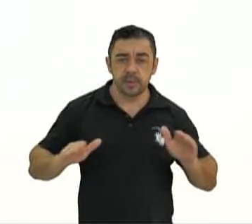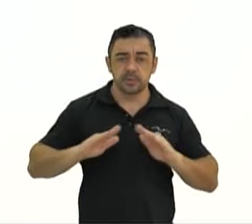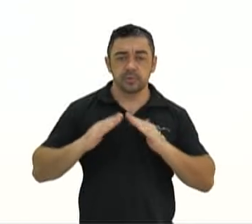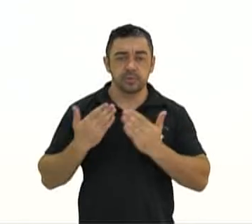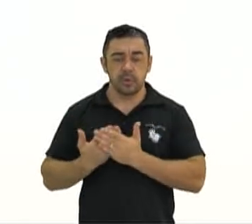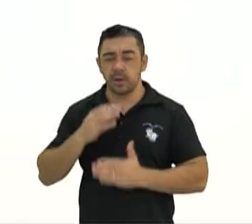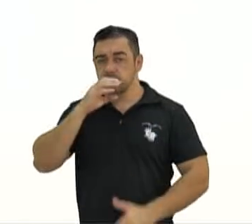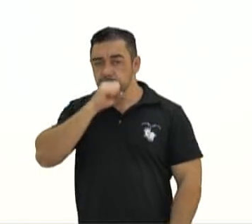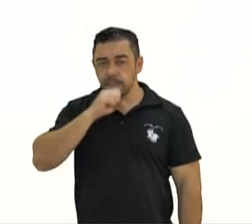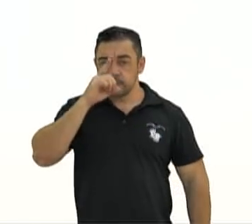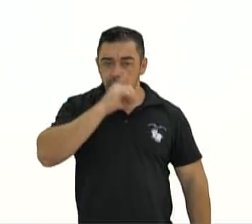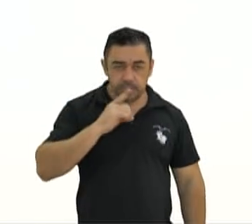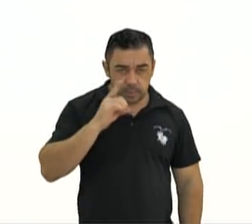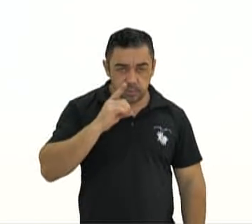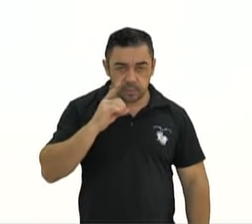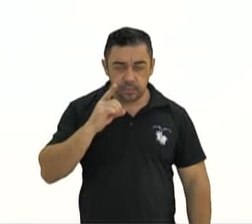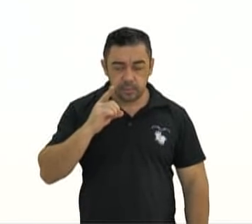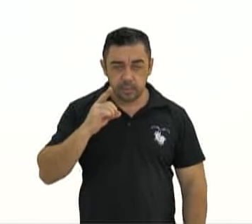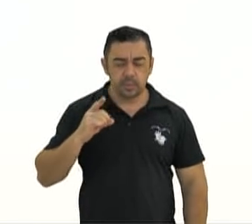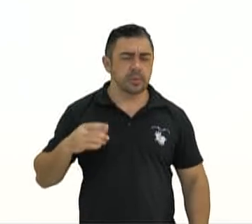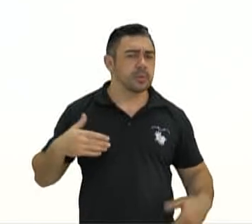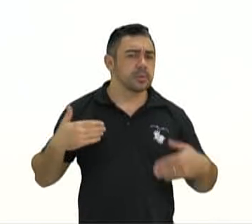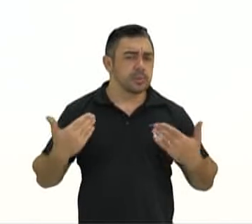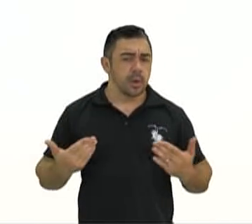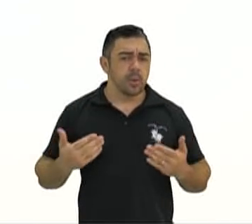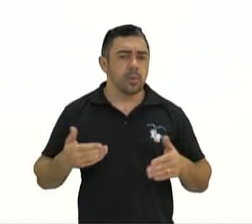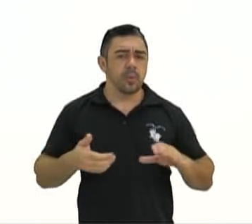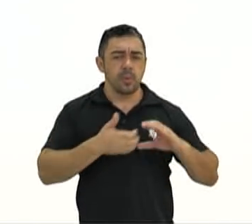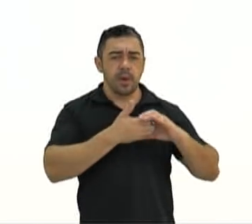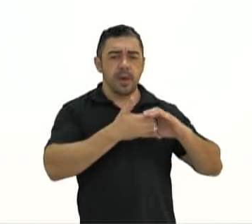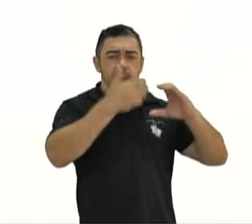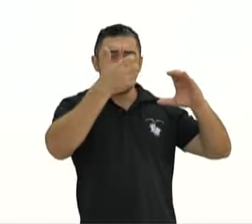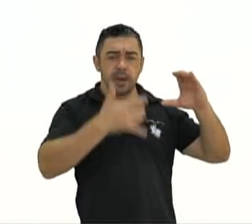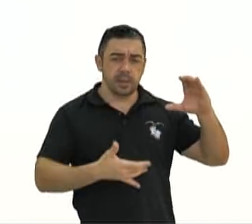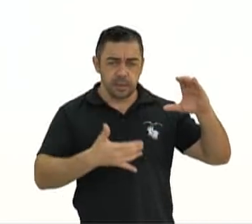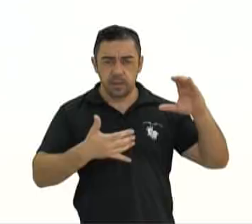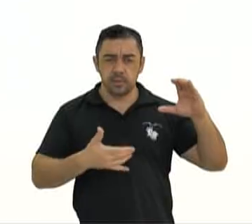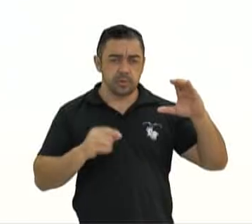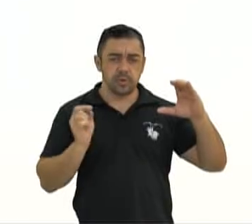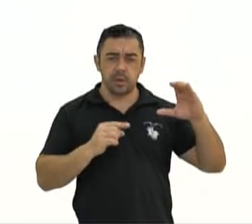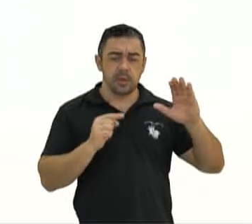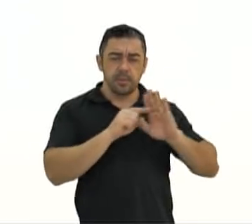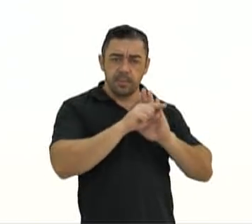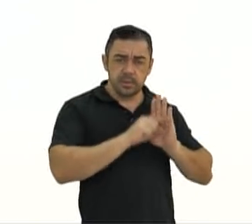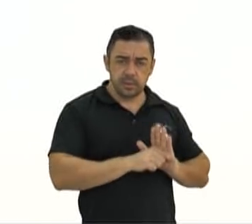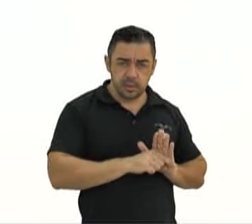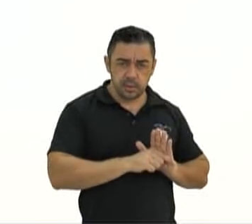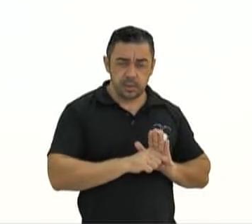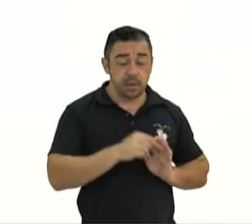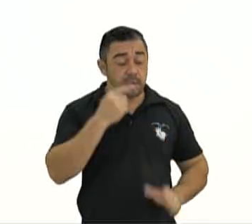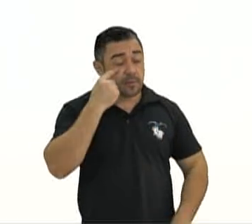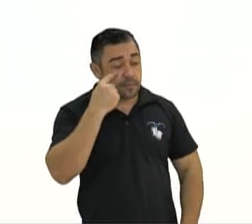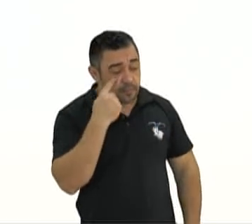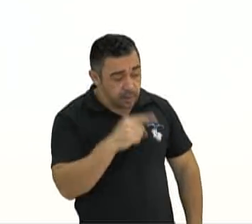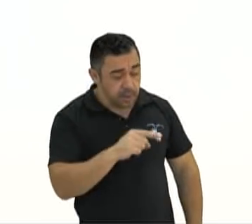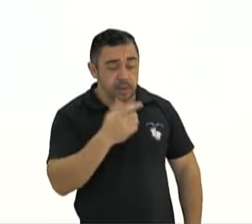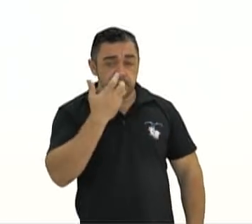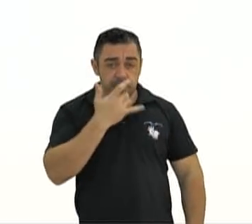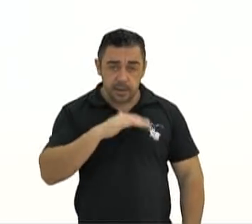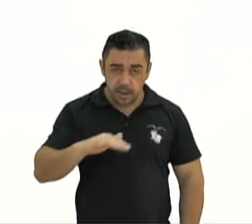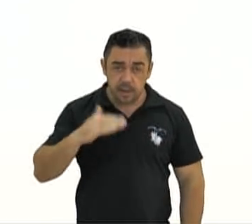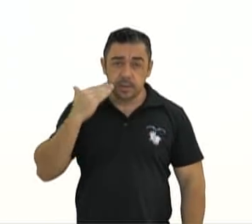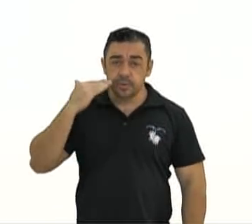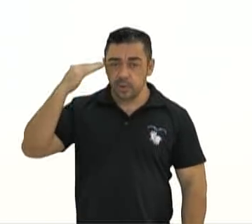escolas nos fins de semana. E qual seria a característica pesquisada? Verificar se crianças